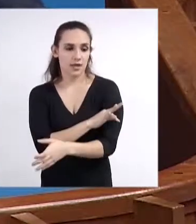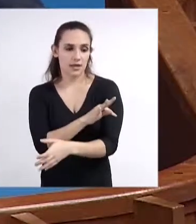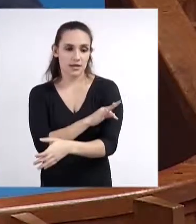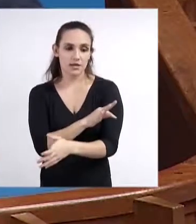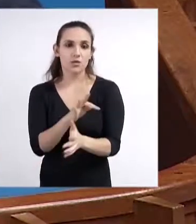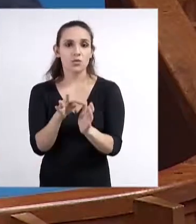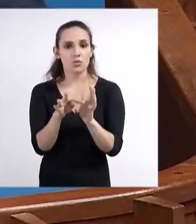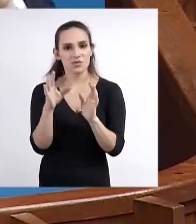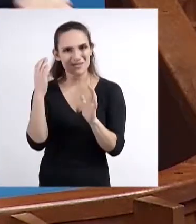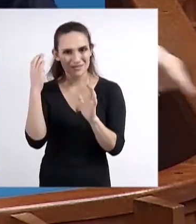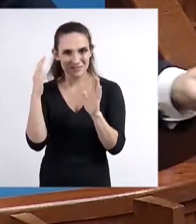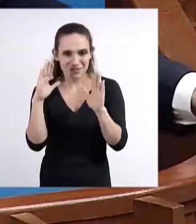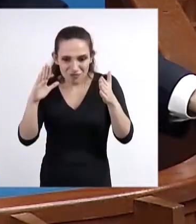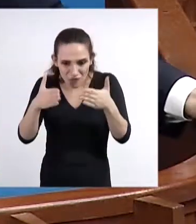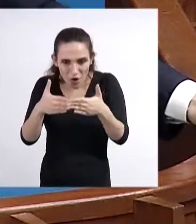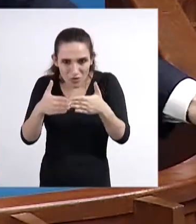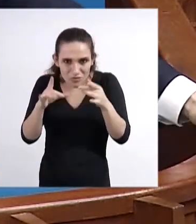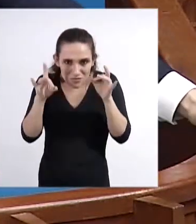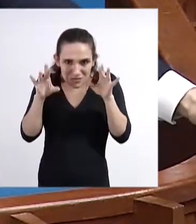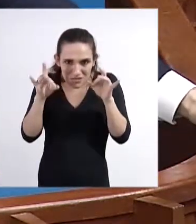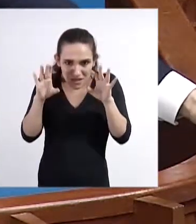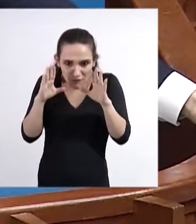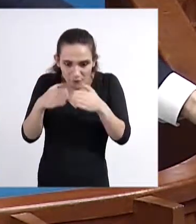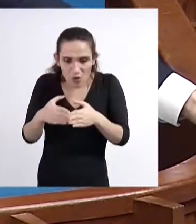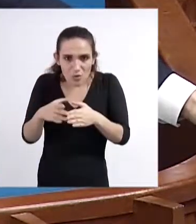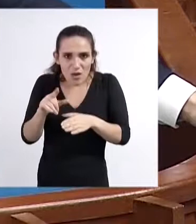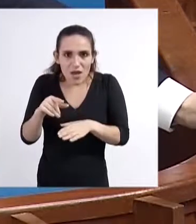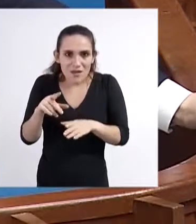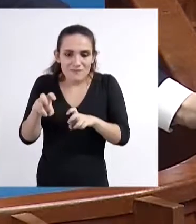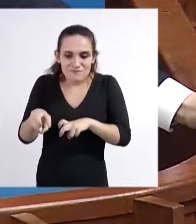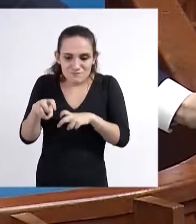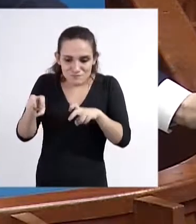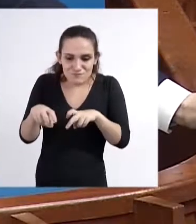e depois nós estaremos